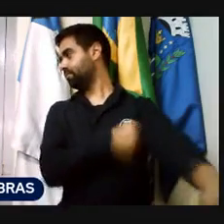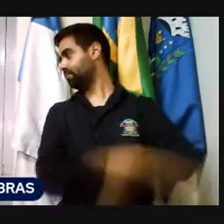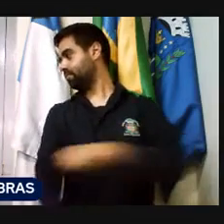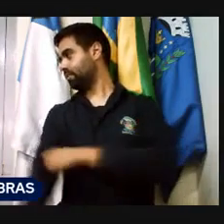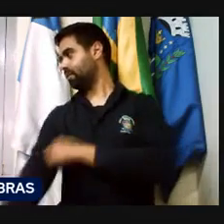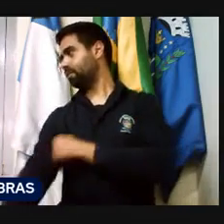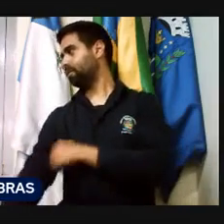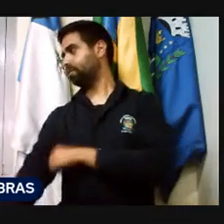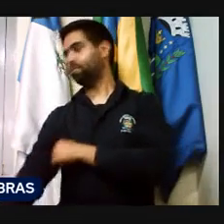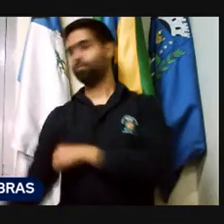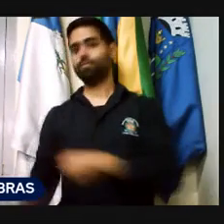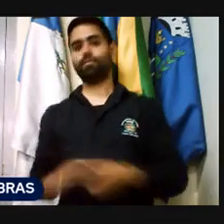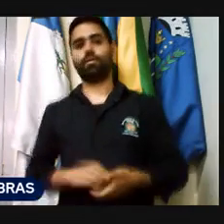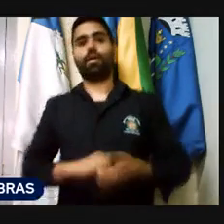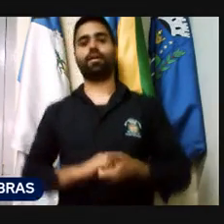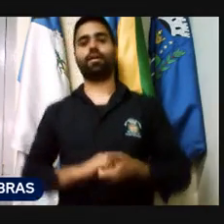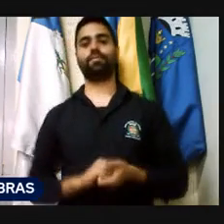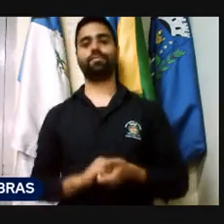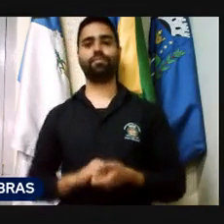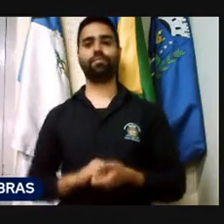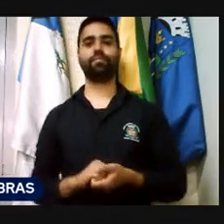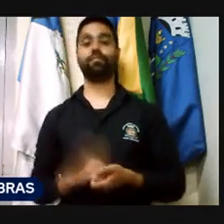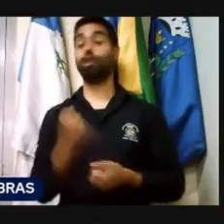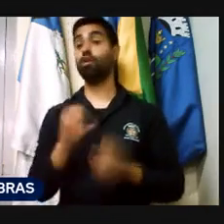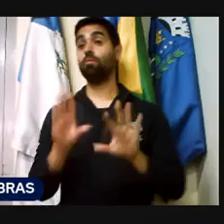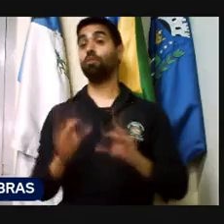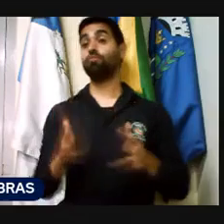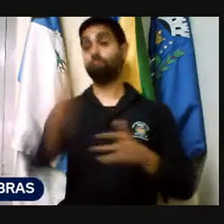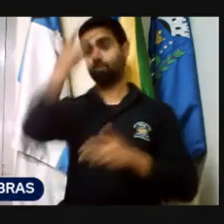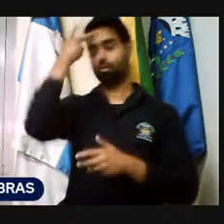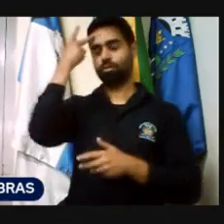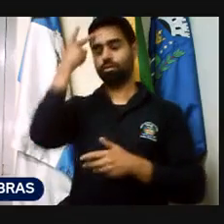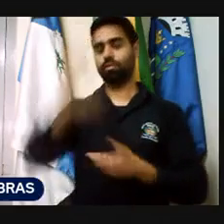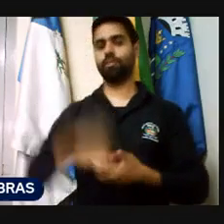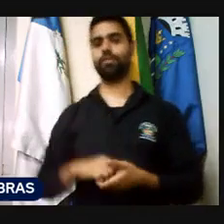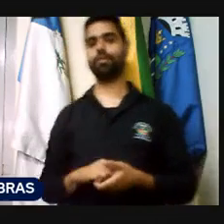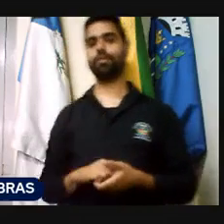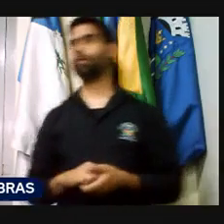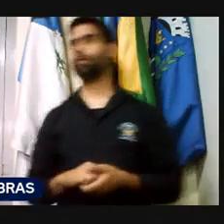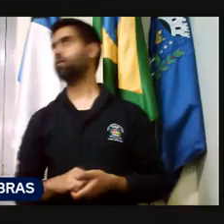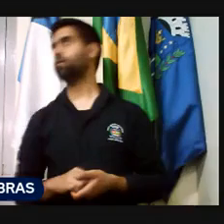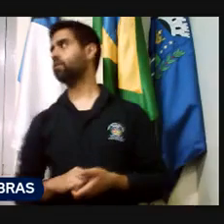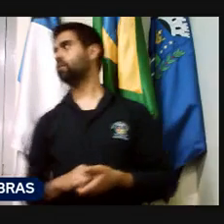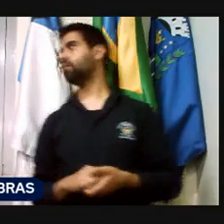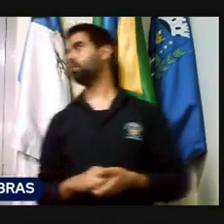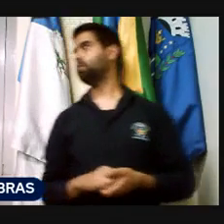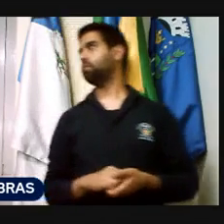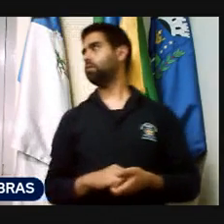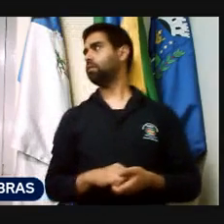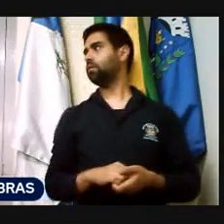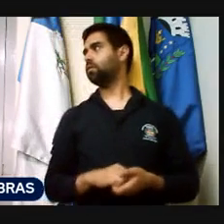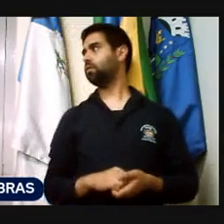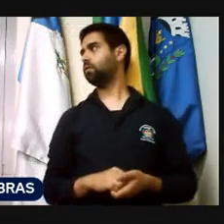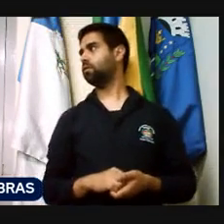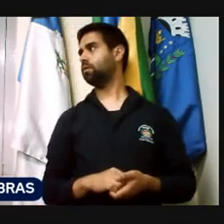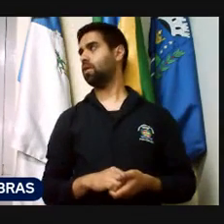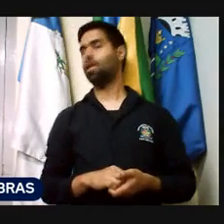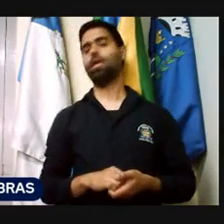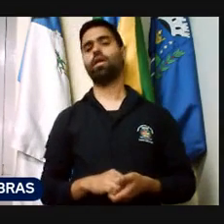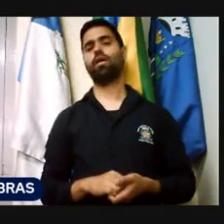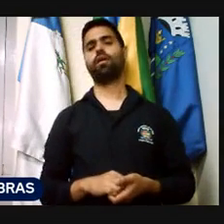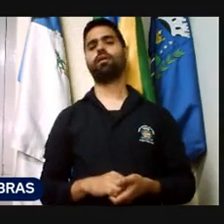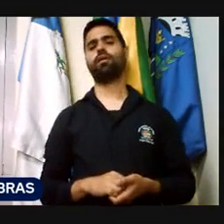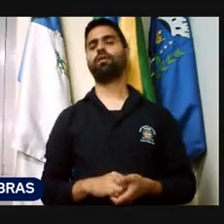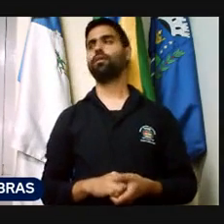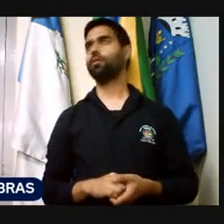aqui presentes e quem nos assiste pela internet. Como de praxe, a gente sempre tem falado aqui,